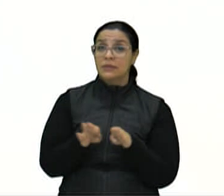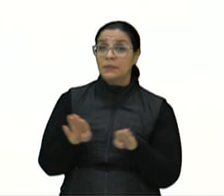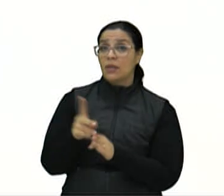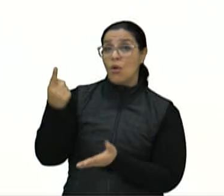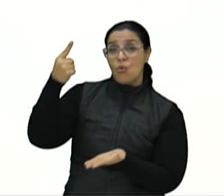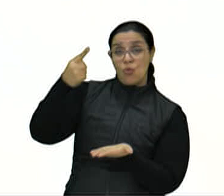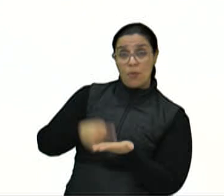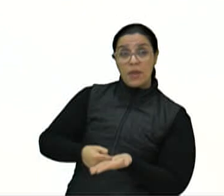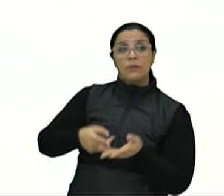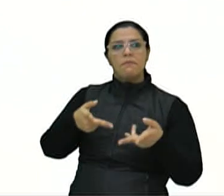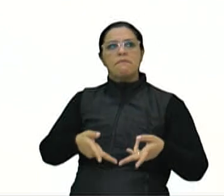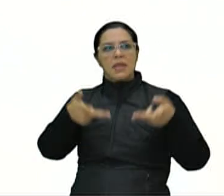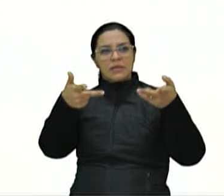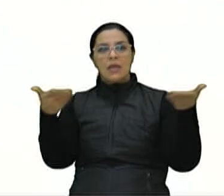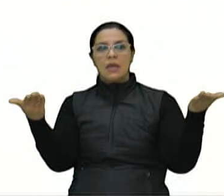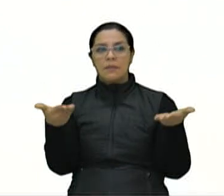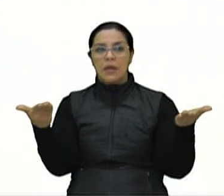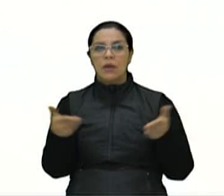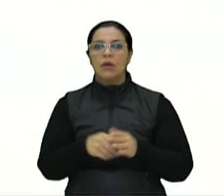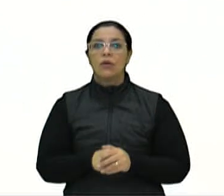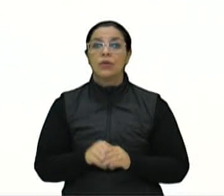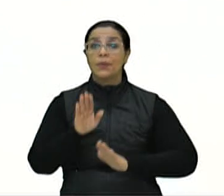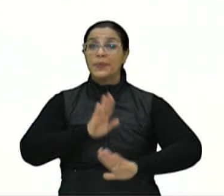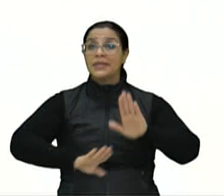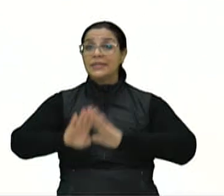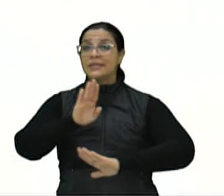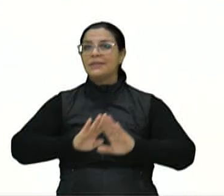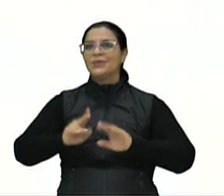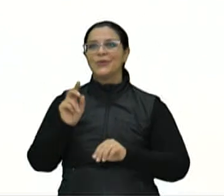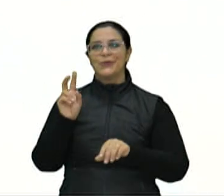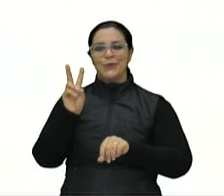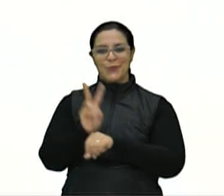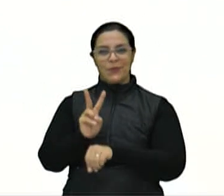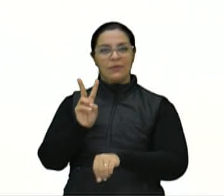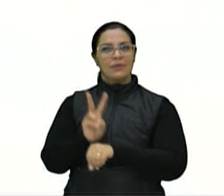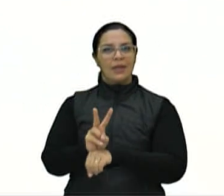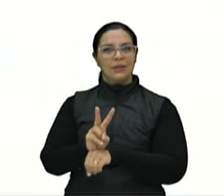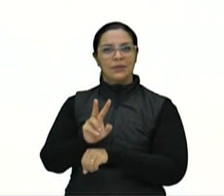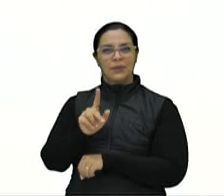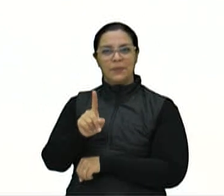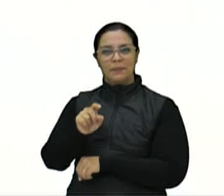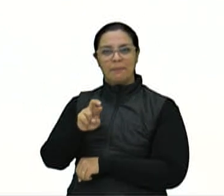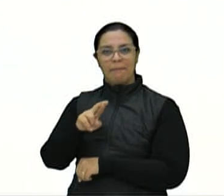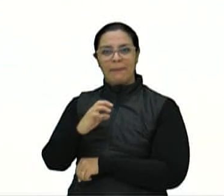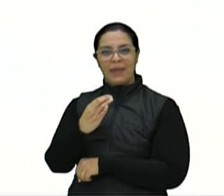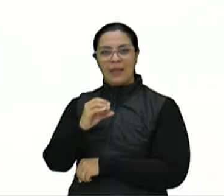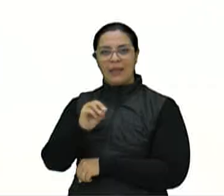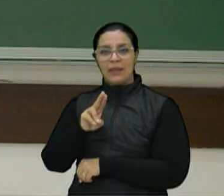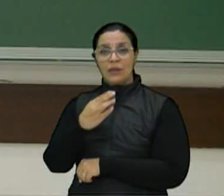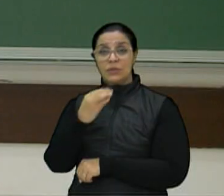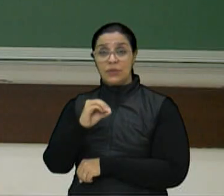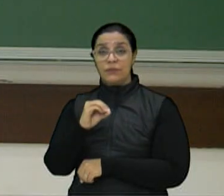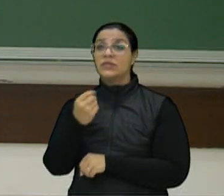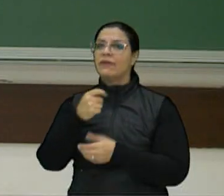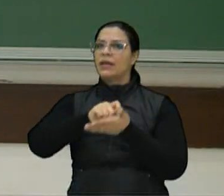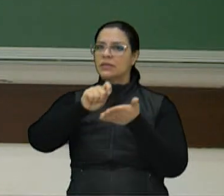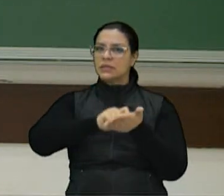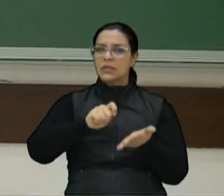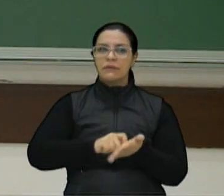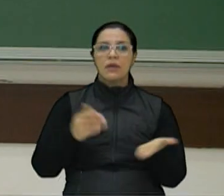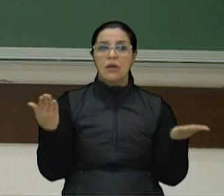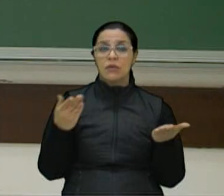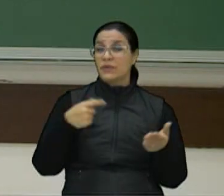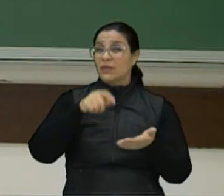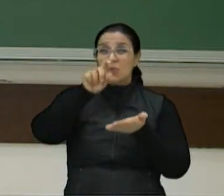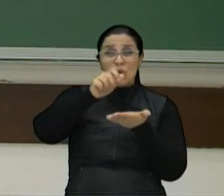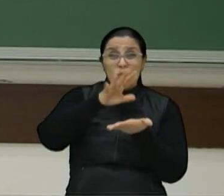tratado reconhece o princípio da precaução. Isso você vai escrever. Se você não